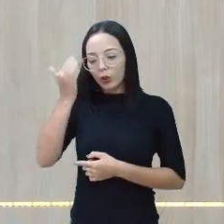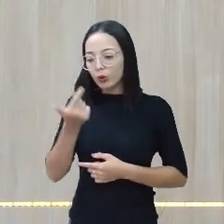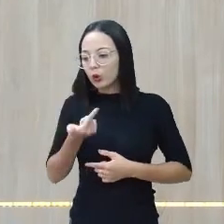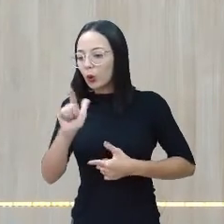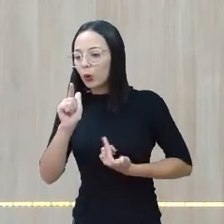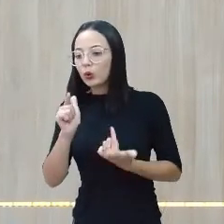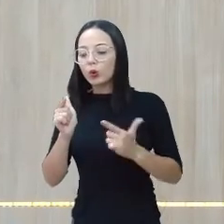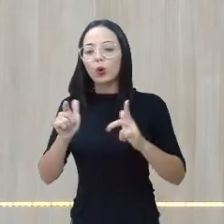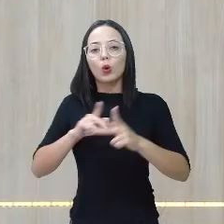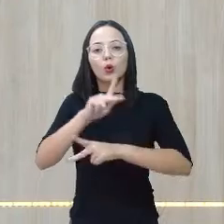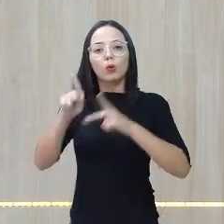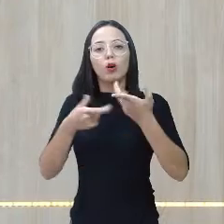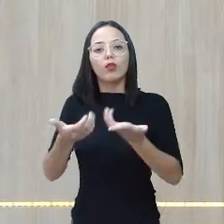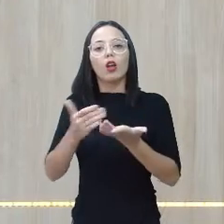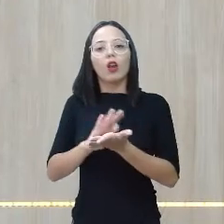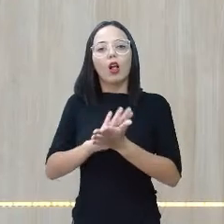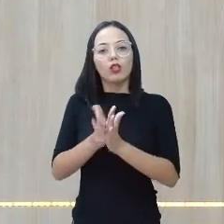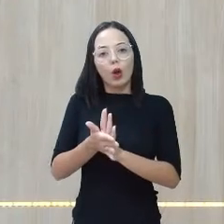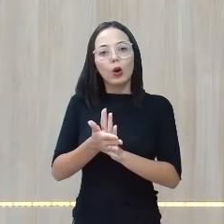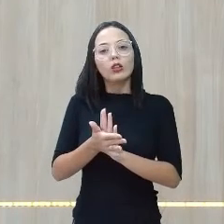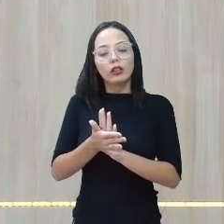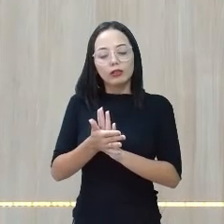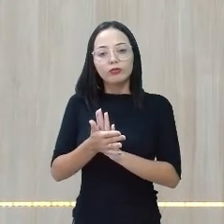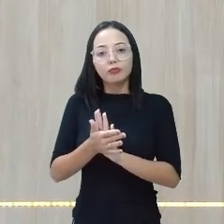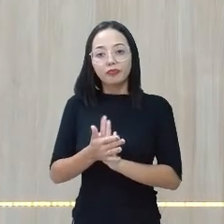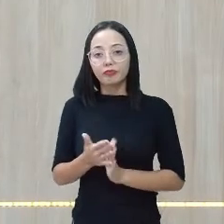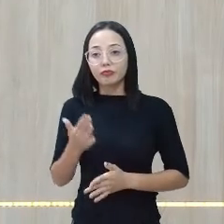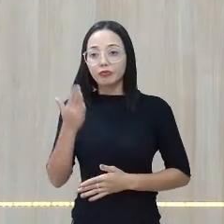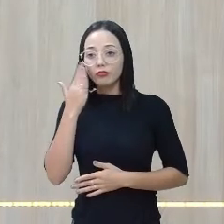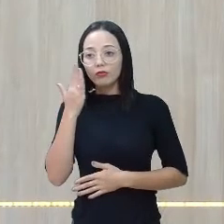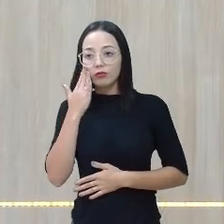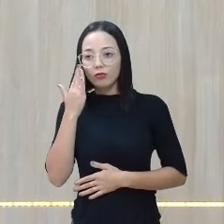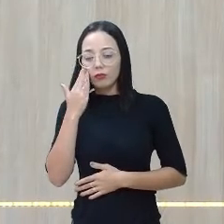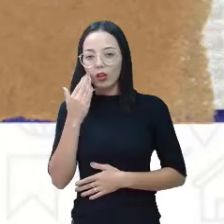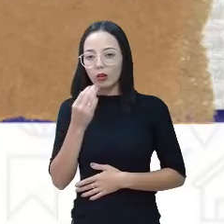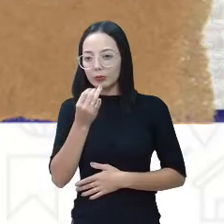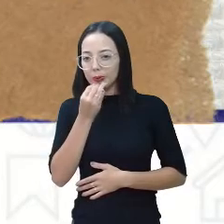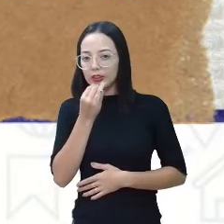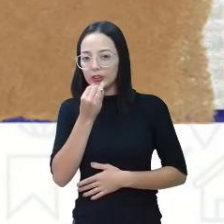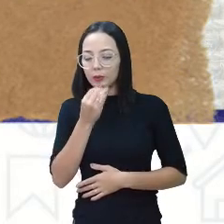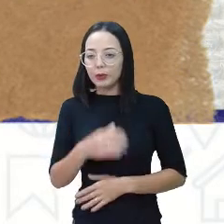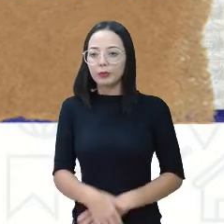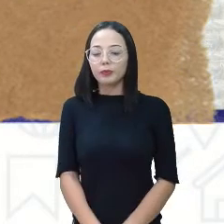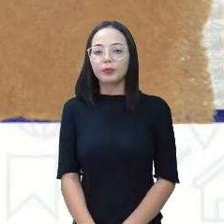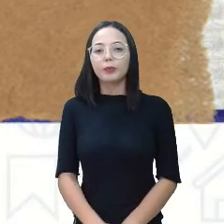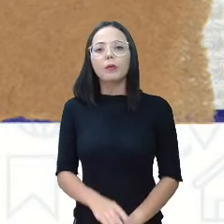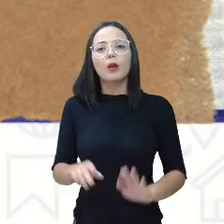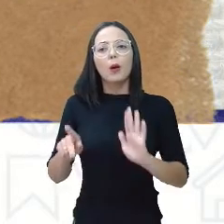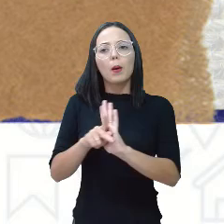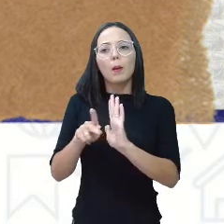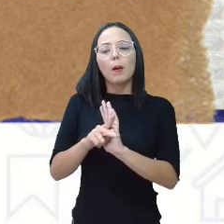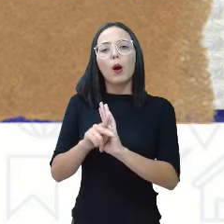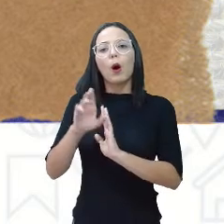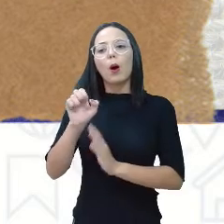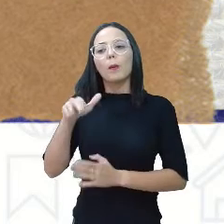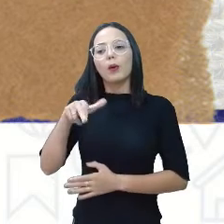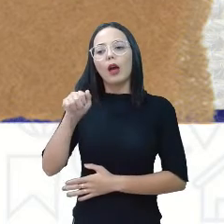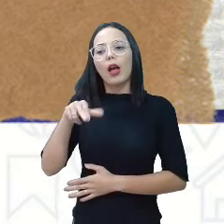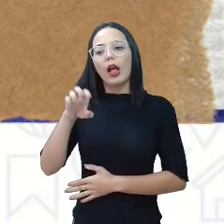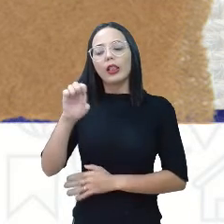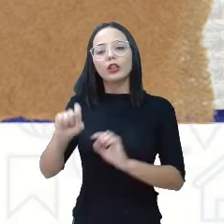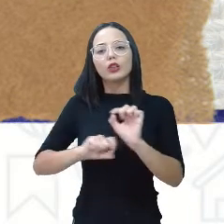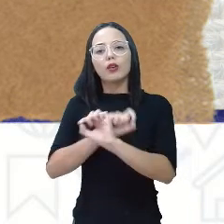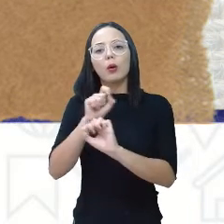desejavam derrotar. Então, por exemplo, Hernán Cortés é o camarada que